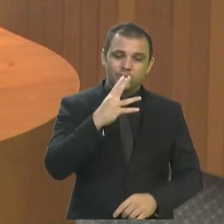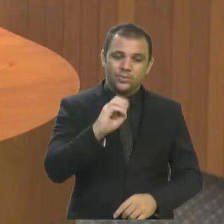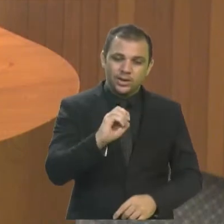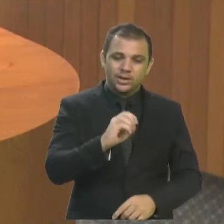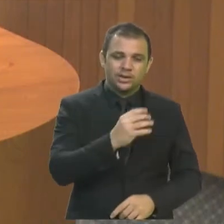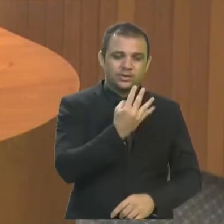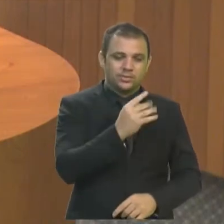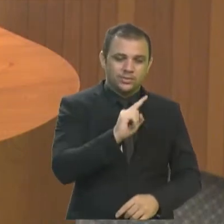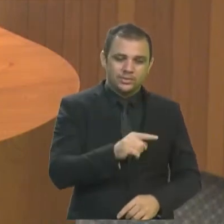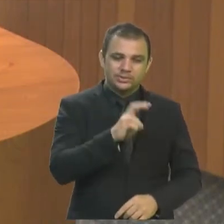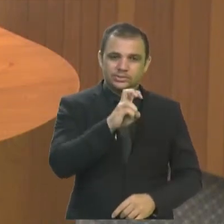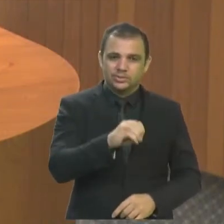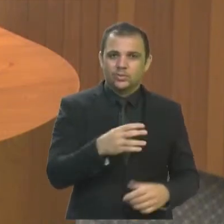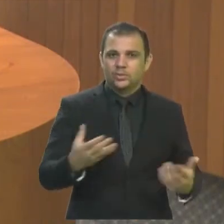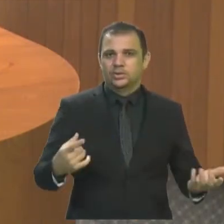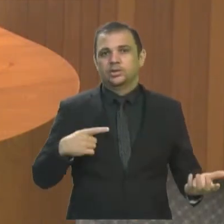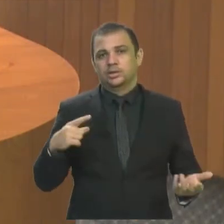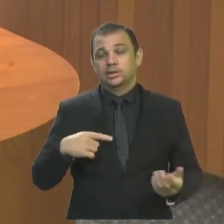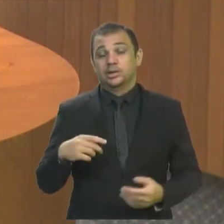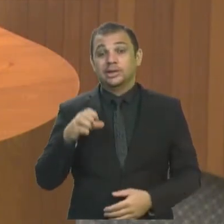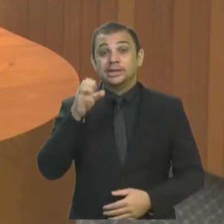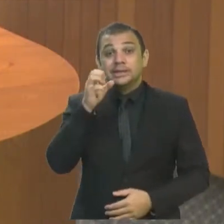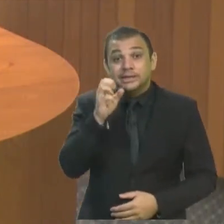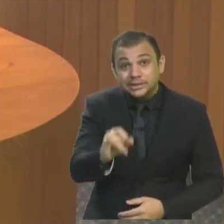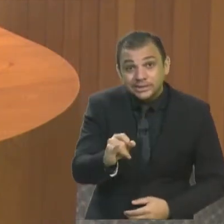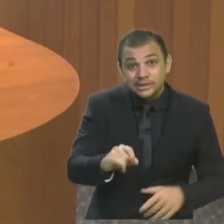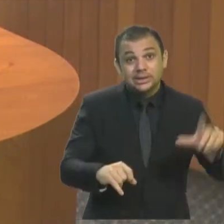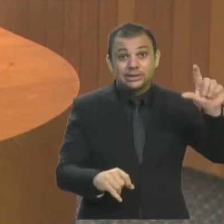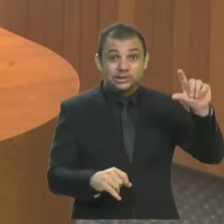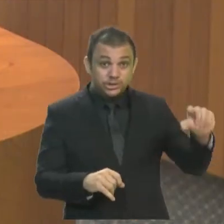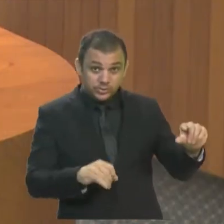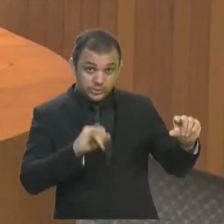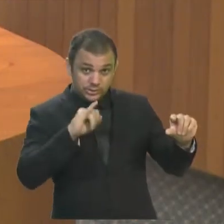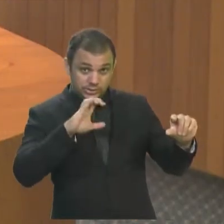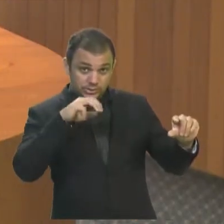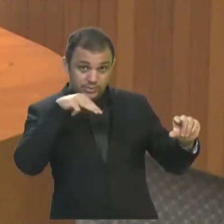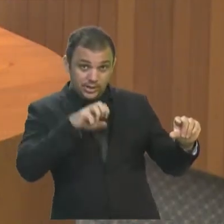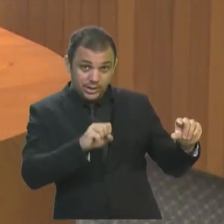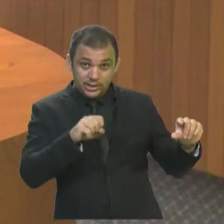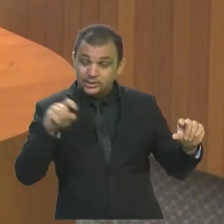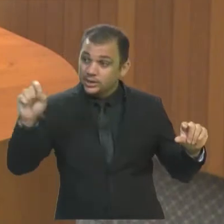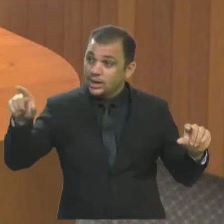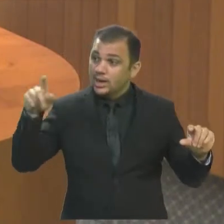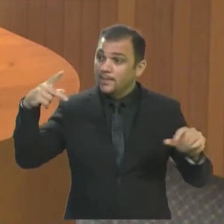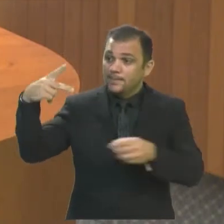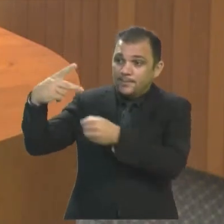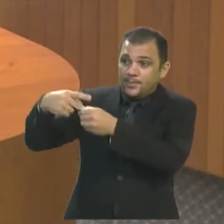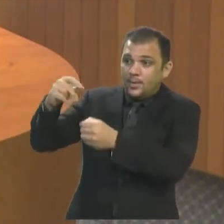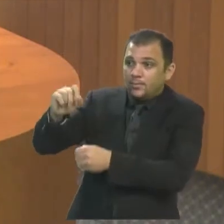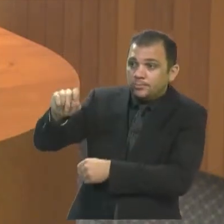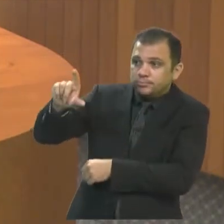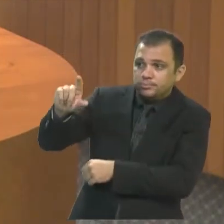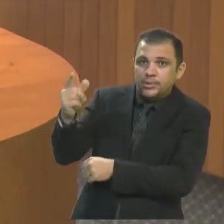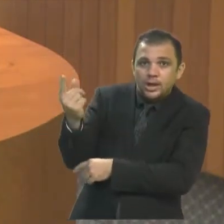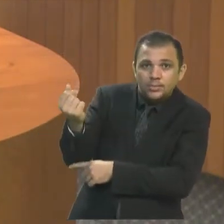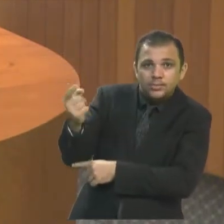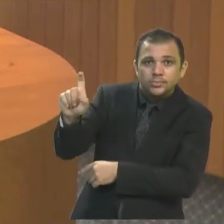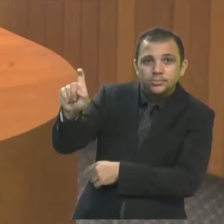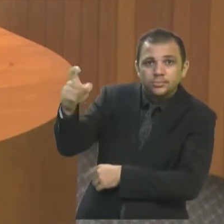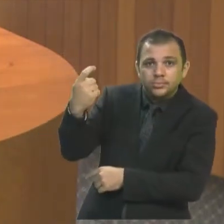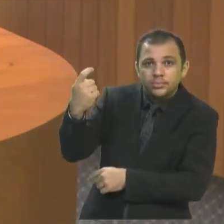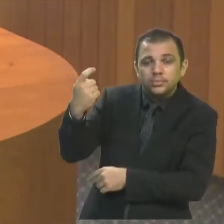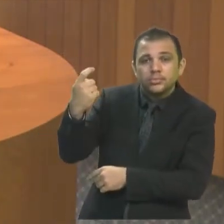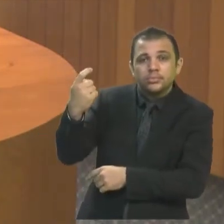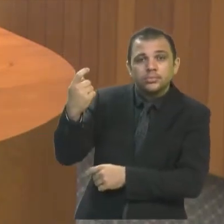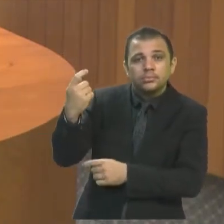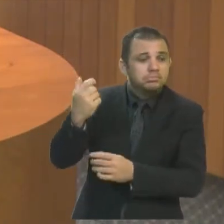toda a base de desconto do ICMS. E aí o que que acontece? Ah, mas mesmo assim o